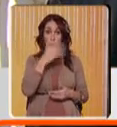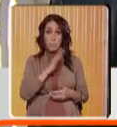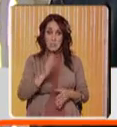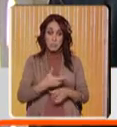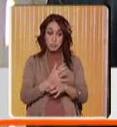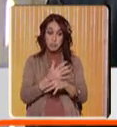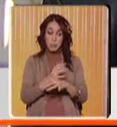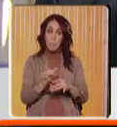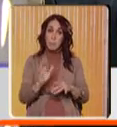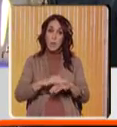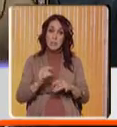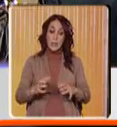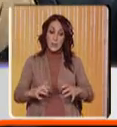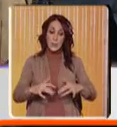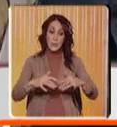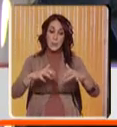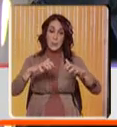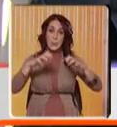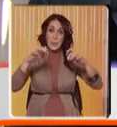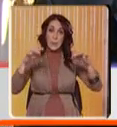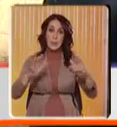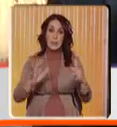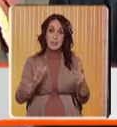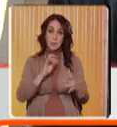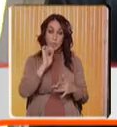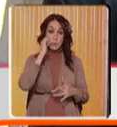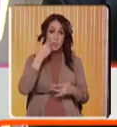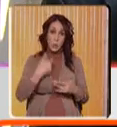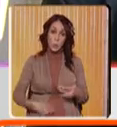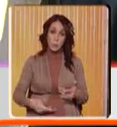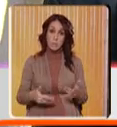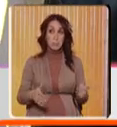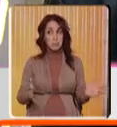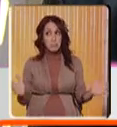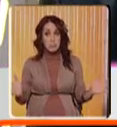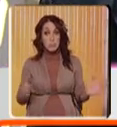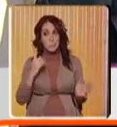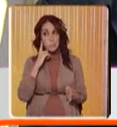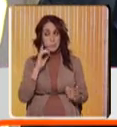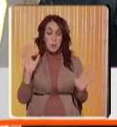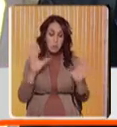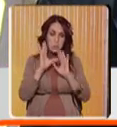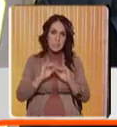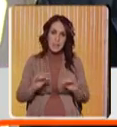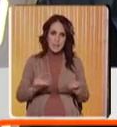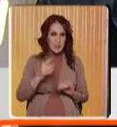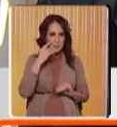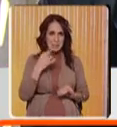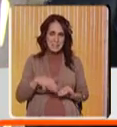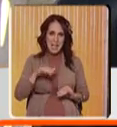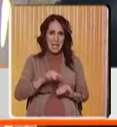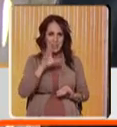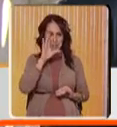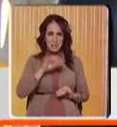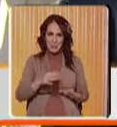ardido para não saírem impurezas que prejudicam o organismo, segundo me consta. Também não sou muito perita,